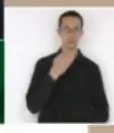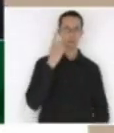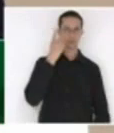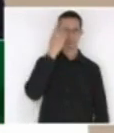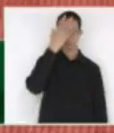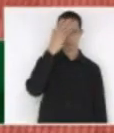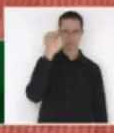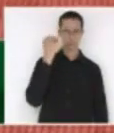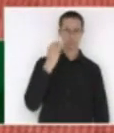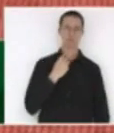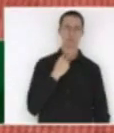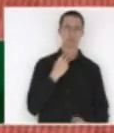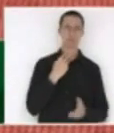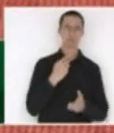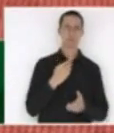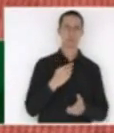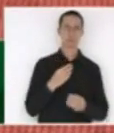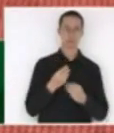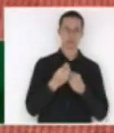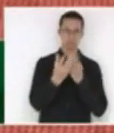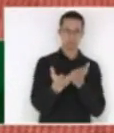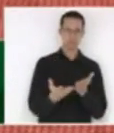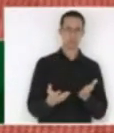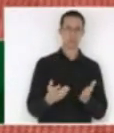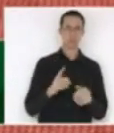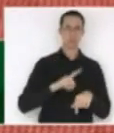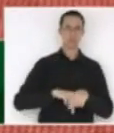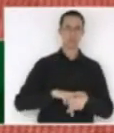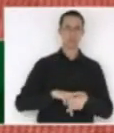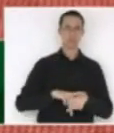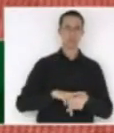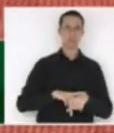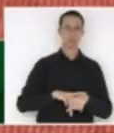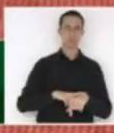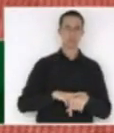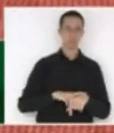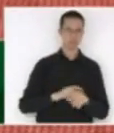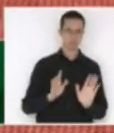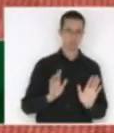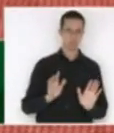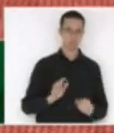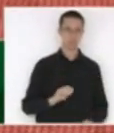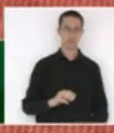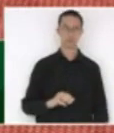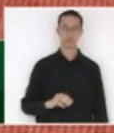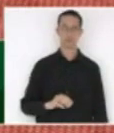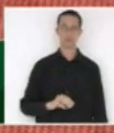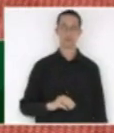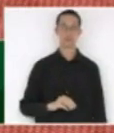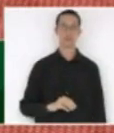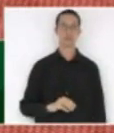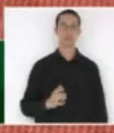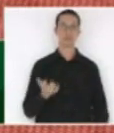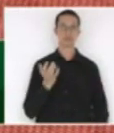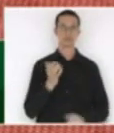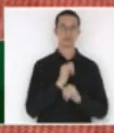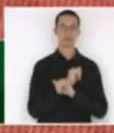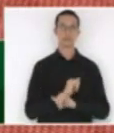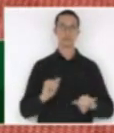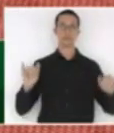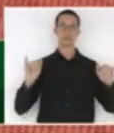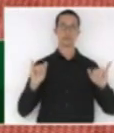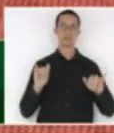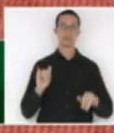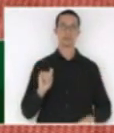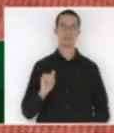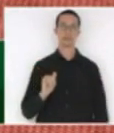Deputado tudo João. Tudo para ela? Vocês têm 30 segundos ainda. Eu gostaria de anunciar aqui na Assembleia, o presidente Ana Paula,